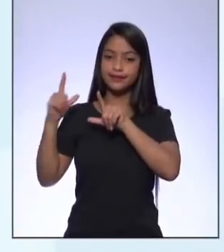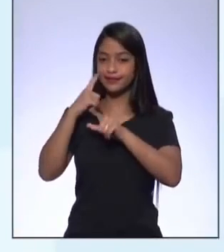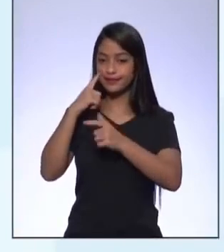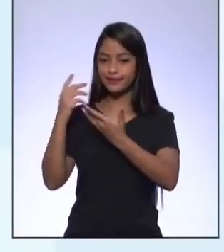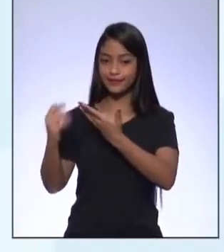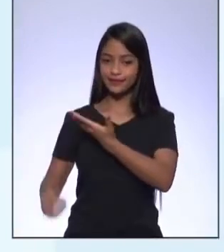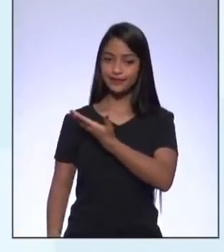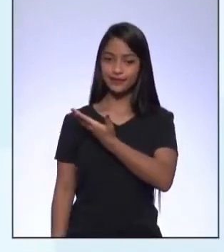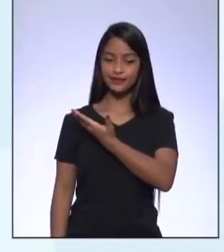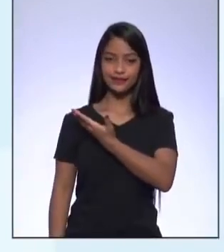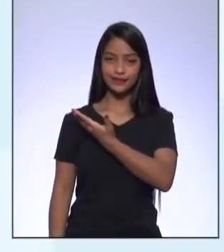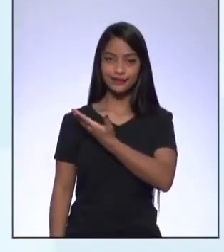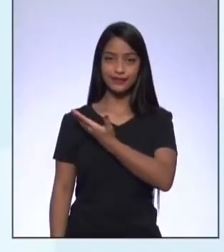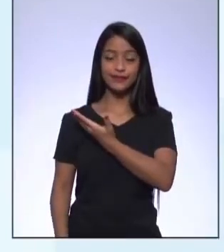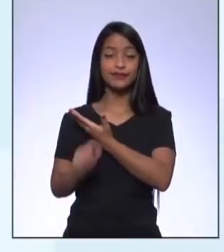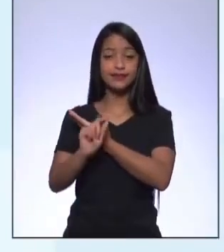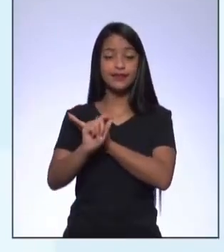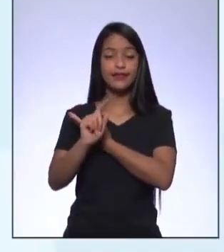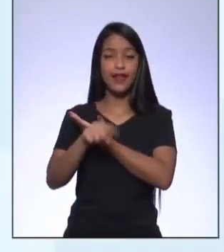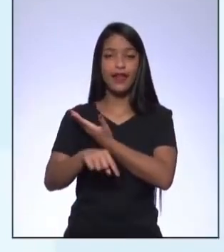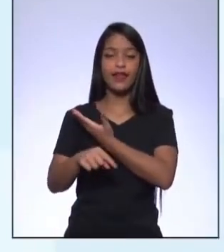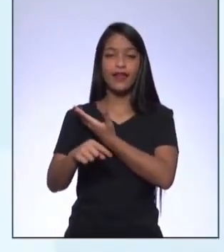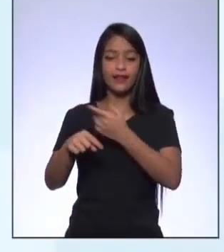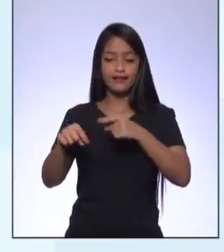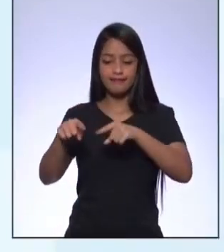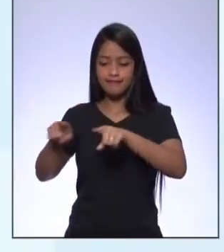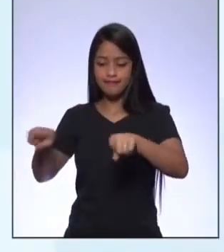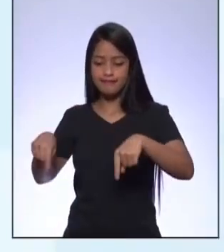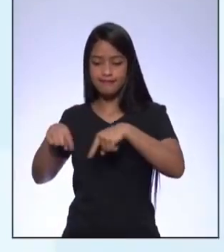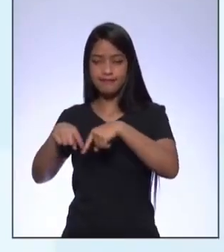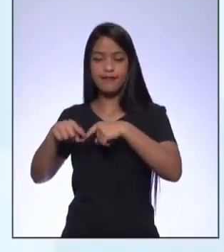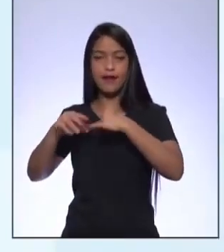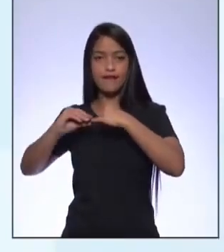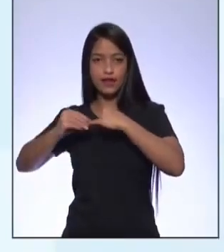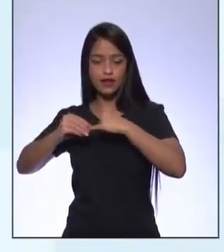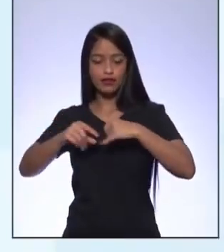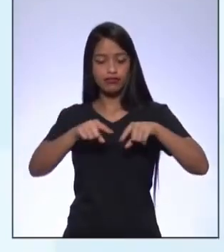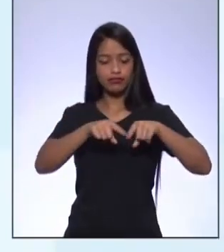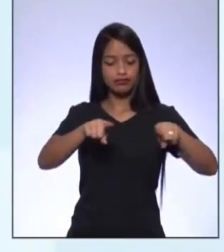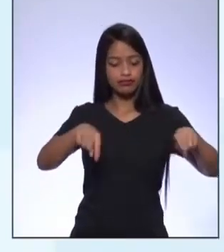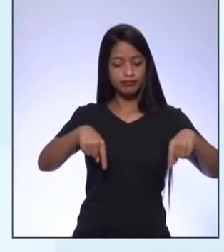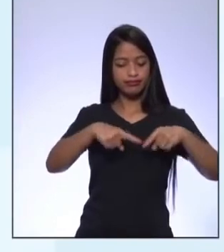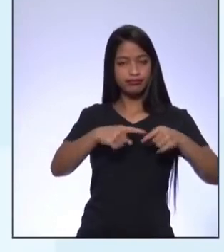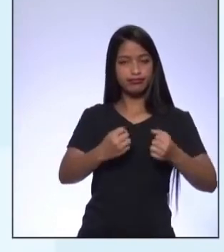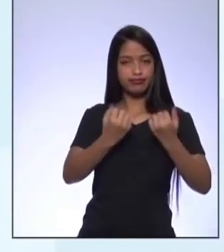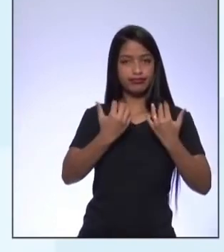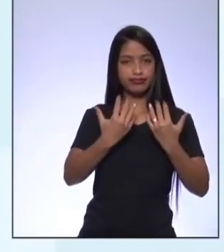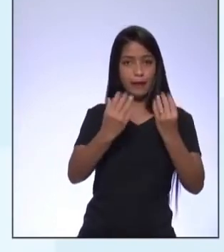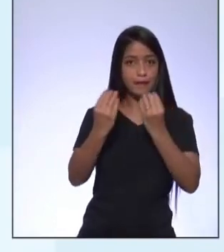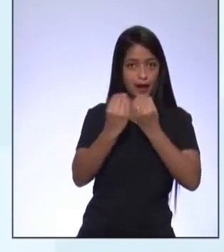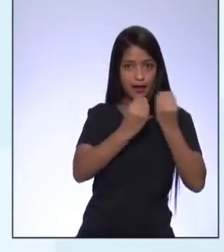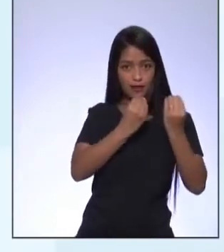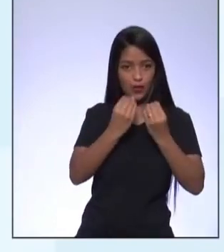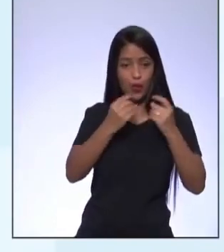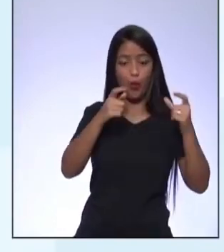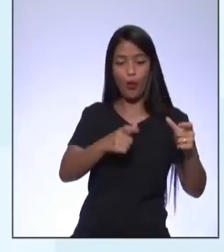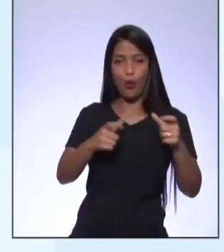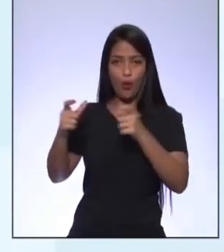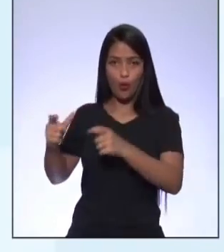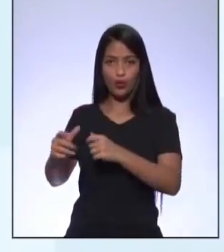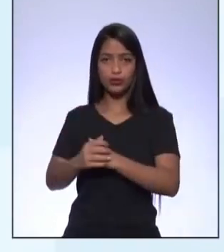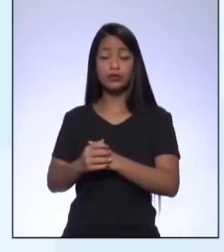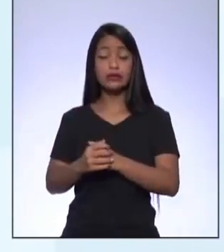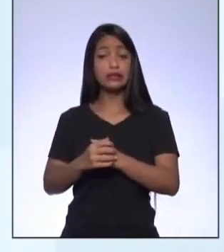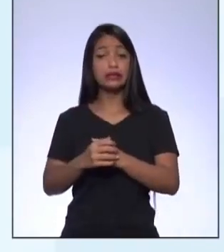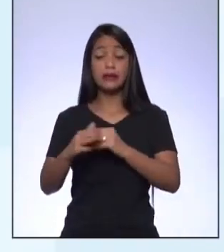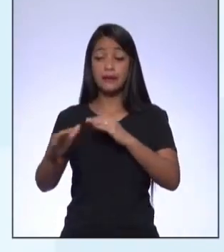lá. Representando as localizações das plantações de milho e feijão. Tudo bem? Já perguntaram aqui no chat qual que é a